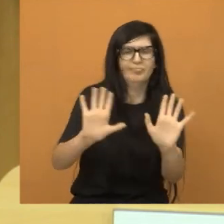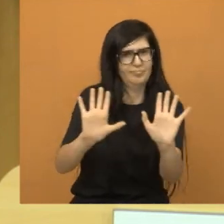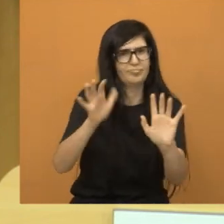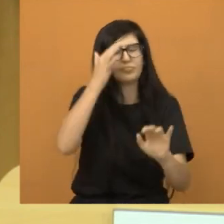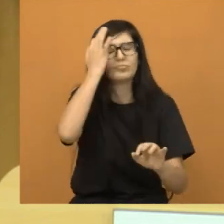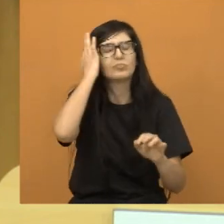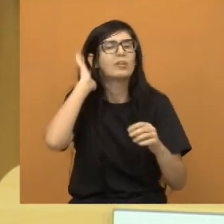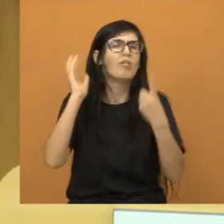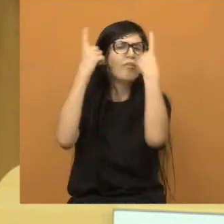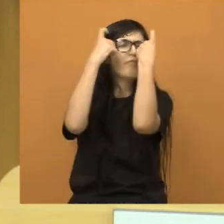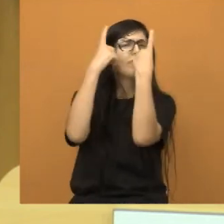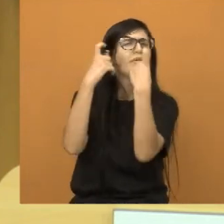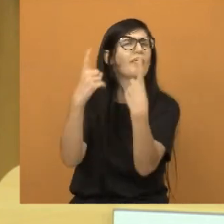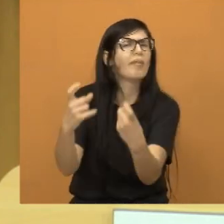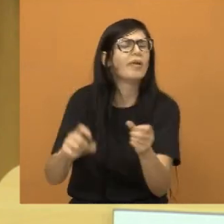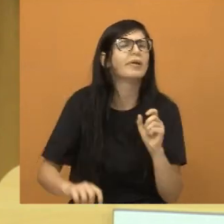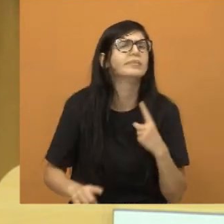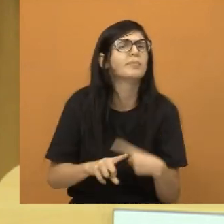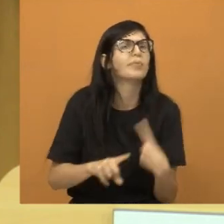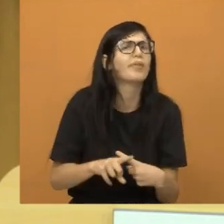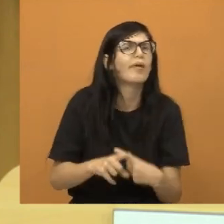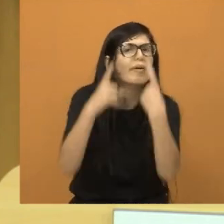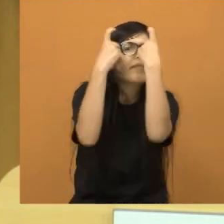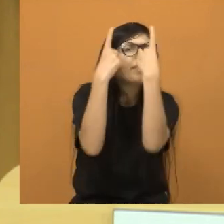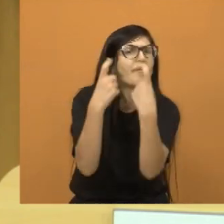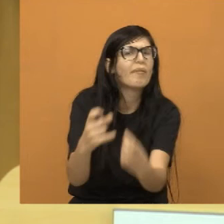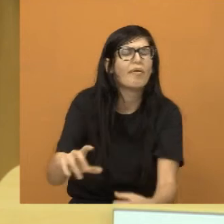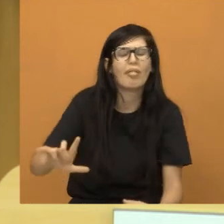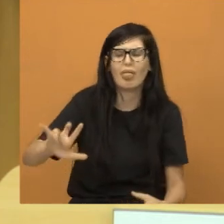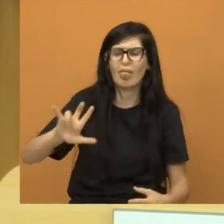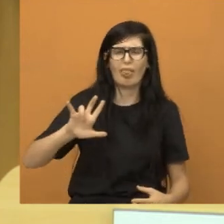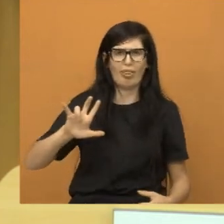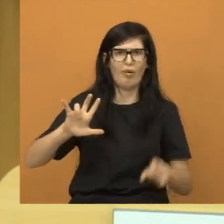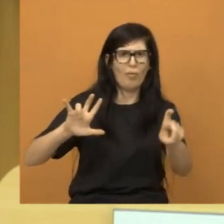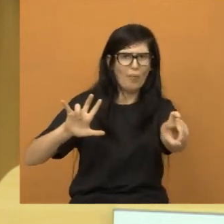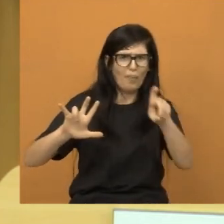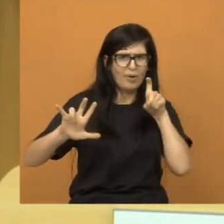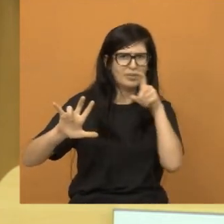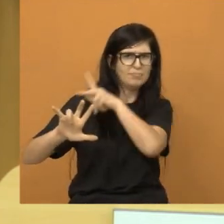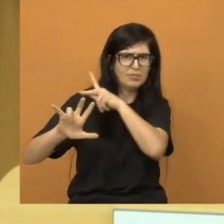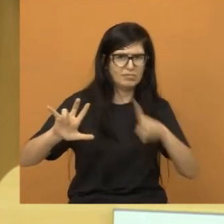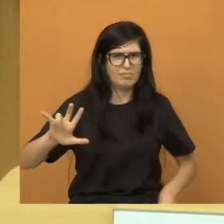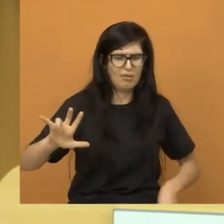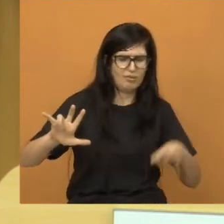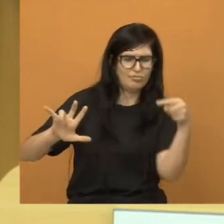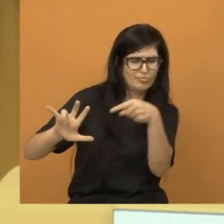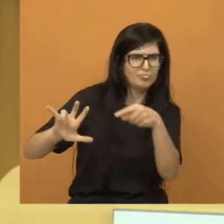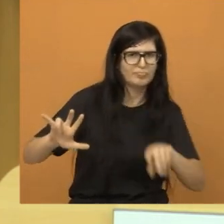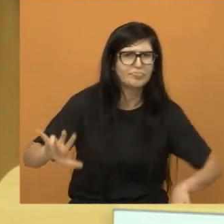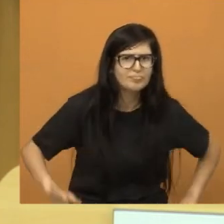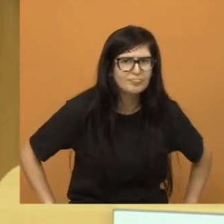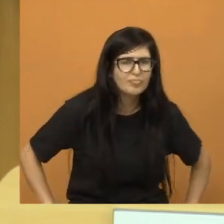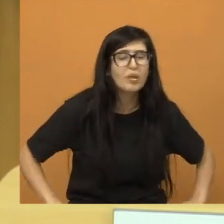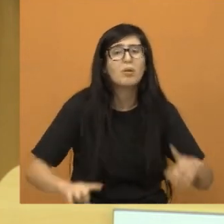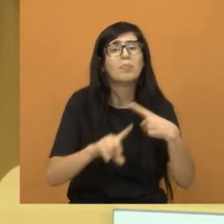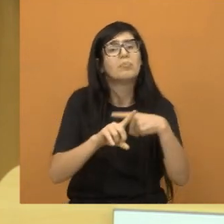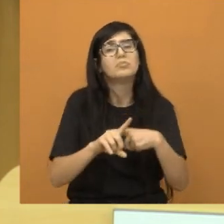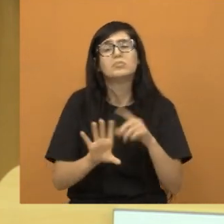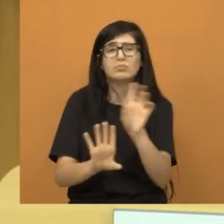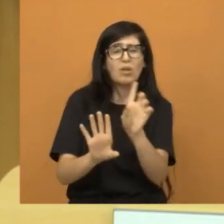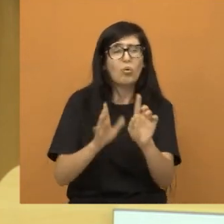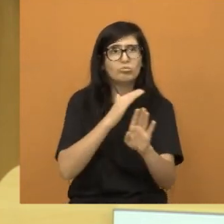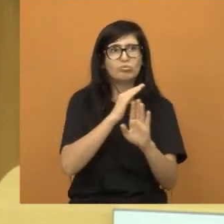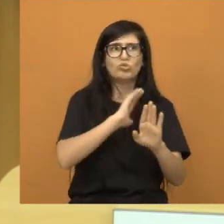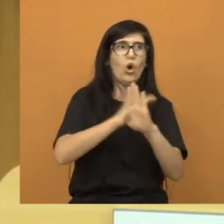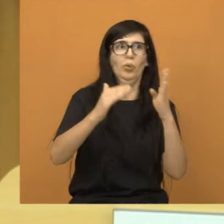é porque se acabou o diálogo. E tem nesse país uma partezinha dessa sociedade, não são todos,